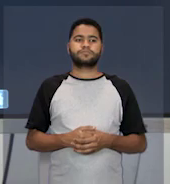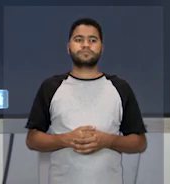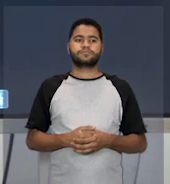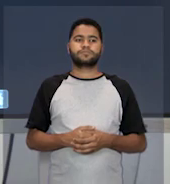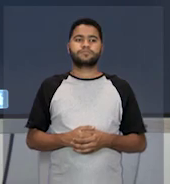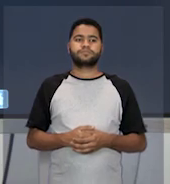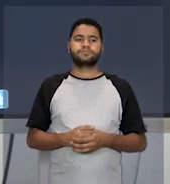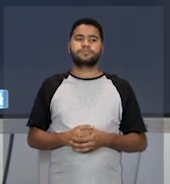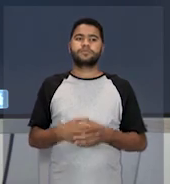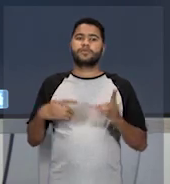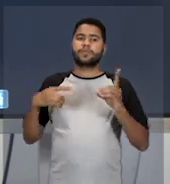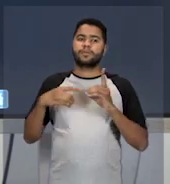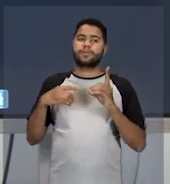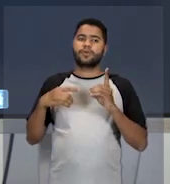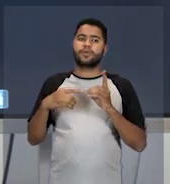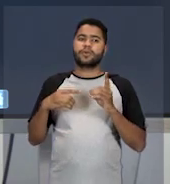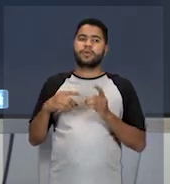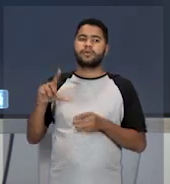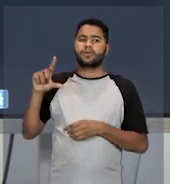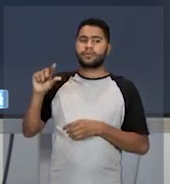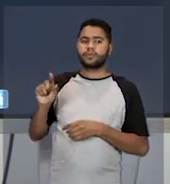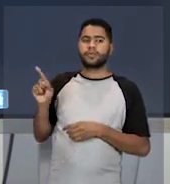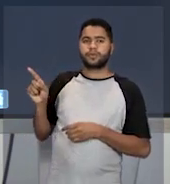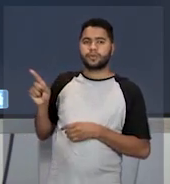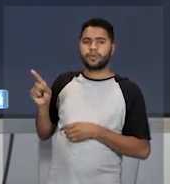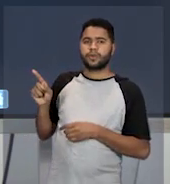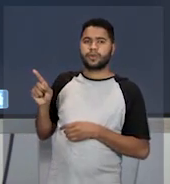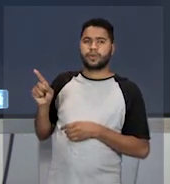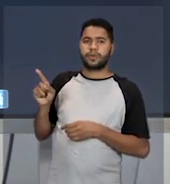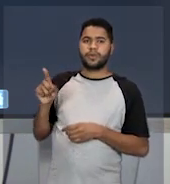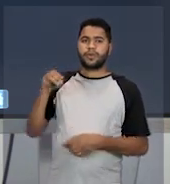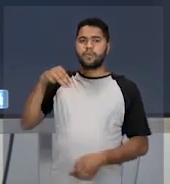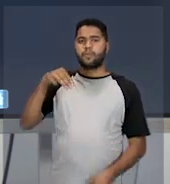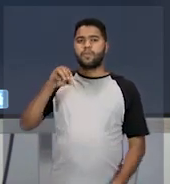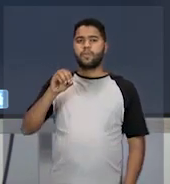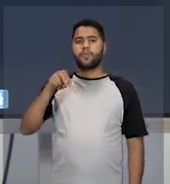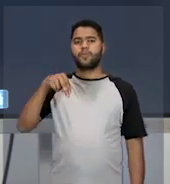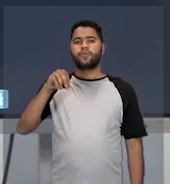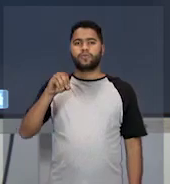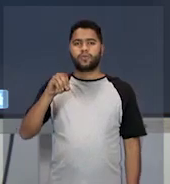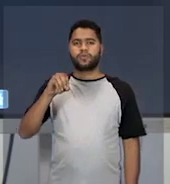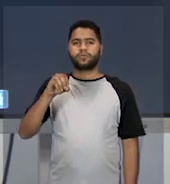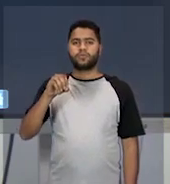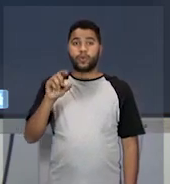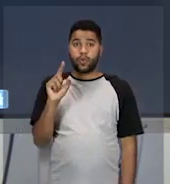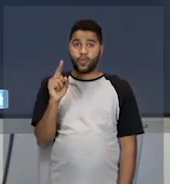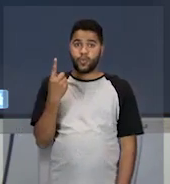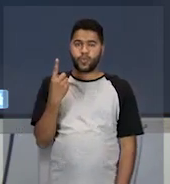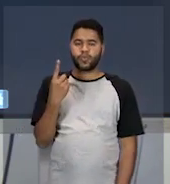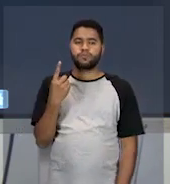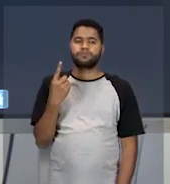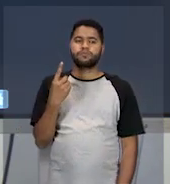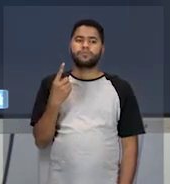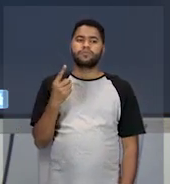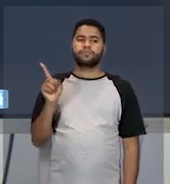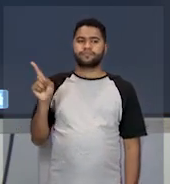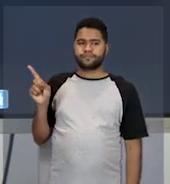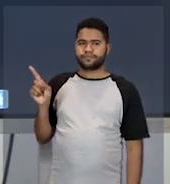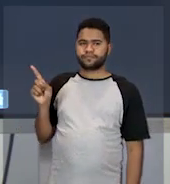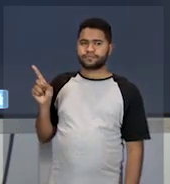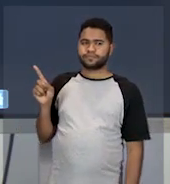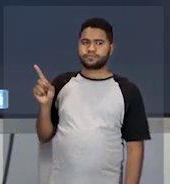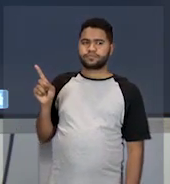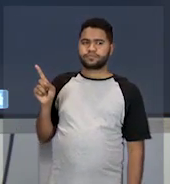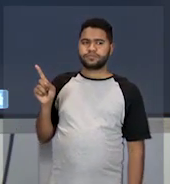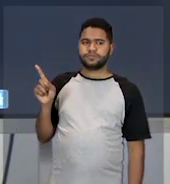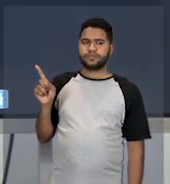a molécula menor, né, que são os monossacarídeos, que podem ser a glicose, que eu fiz